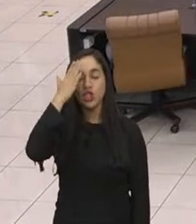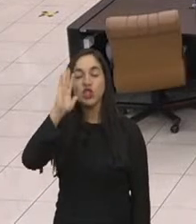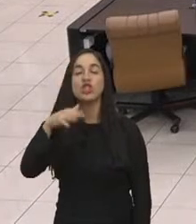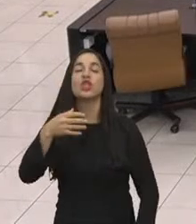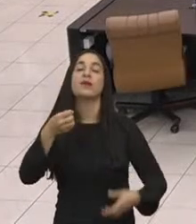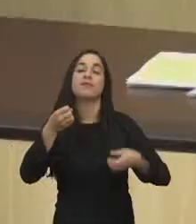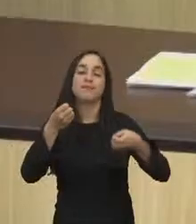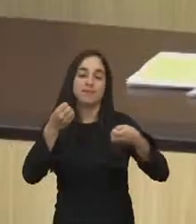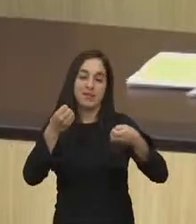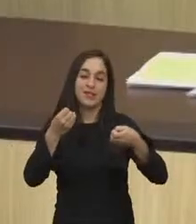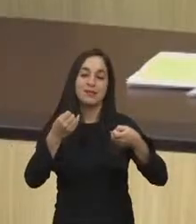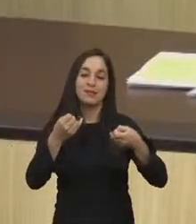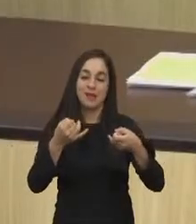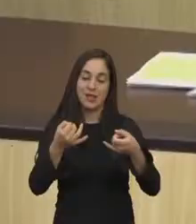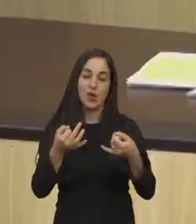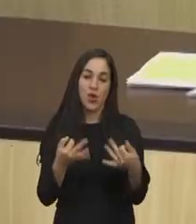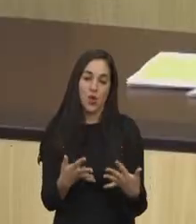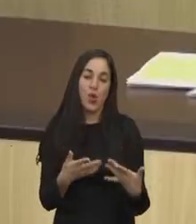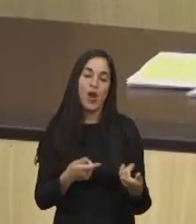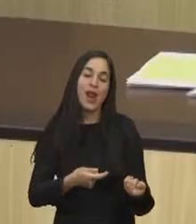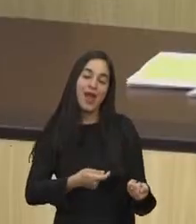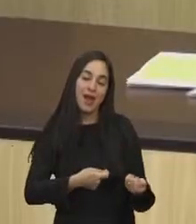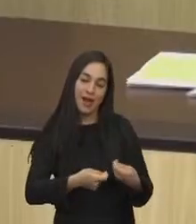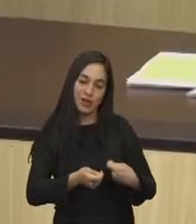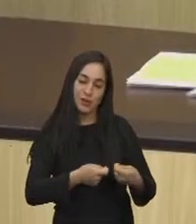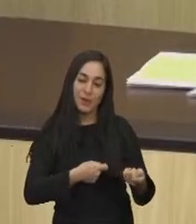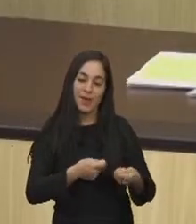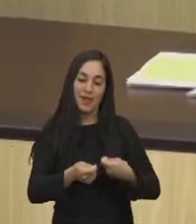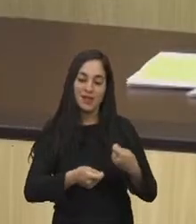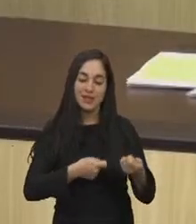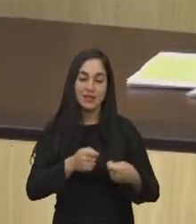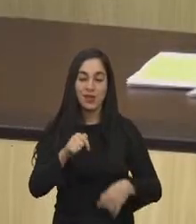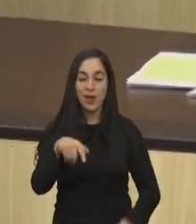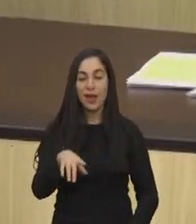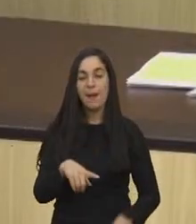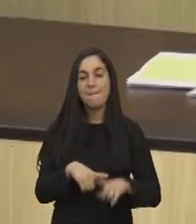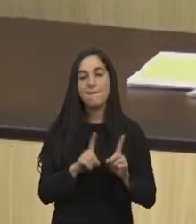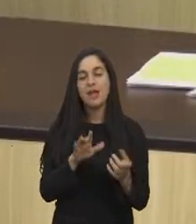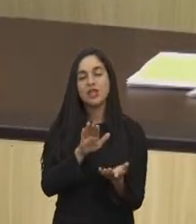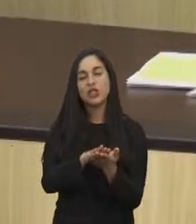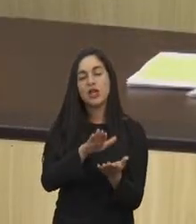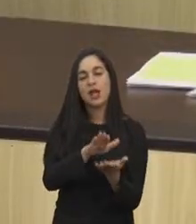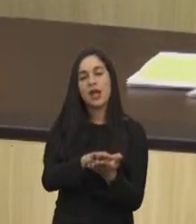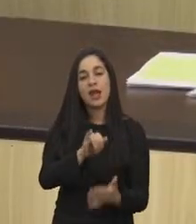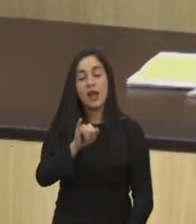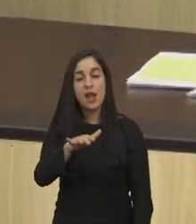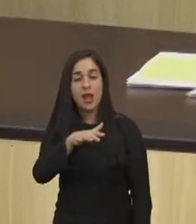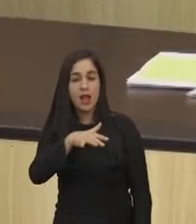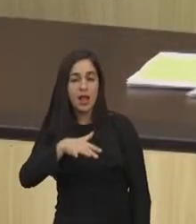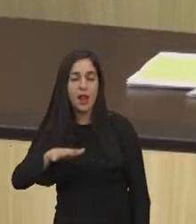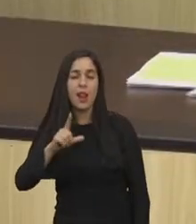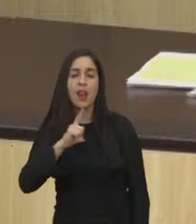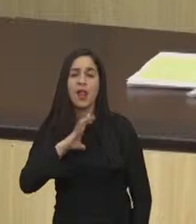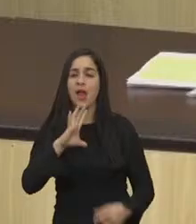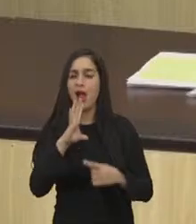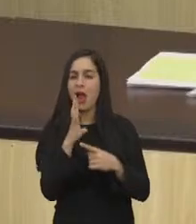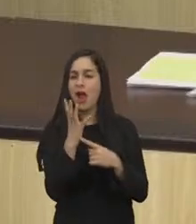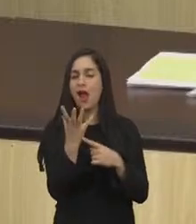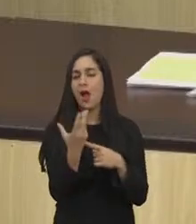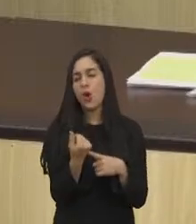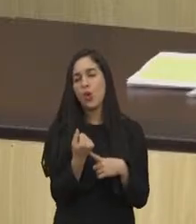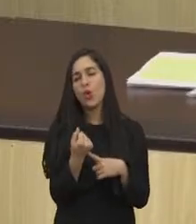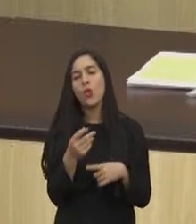escopo da administração aqui, mas Jacareí e toda a nossa região é um grande celeiro aí de artistas e da área